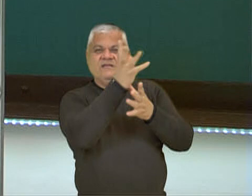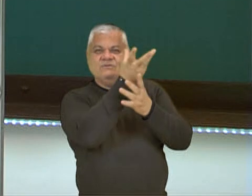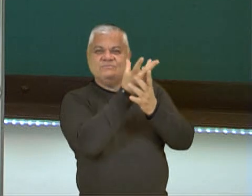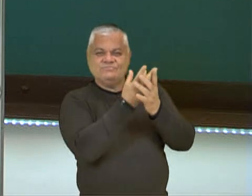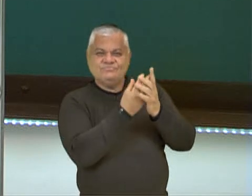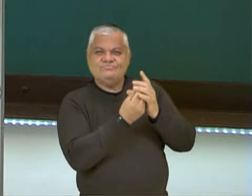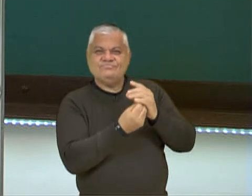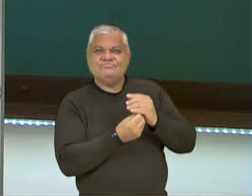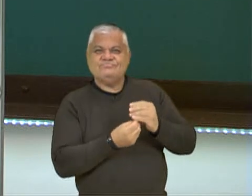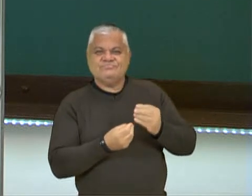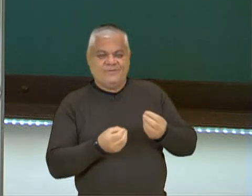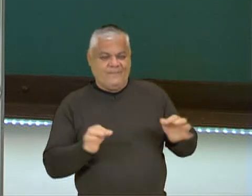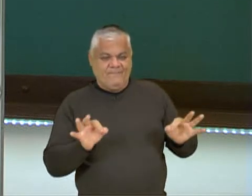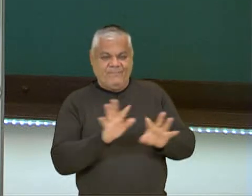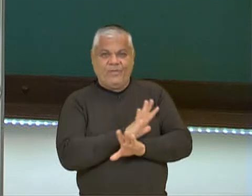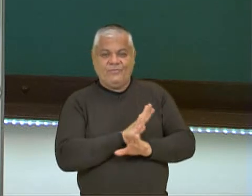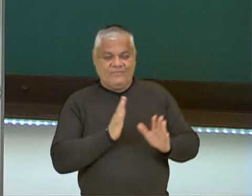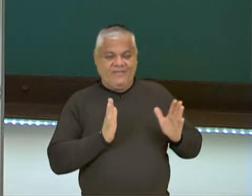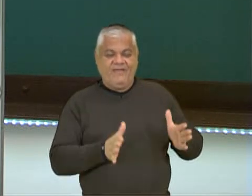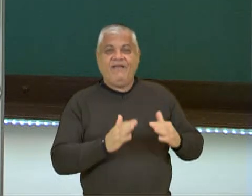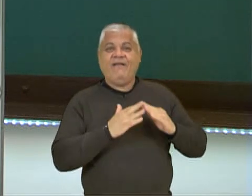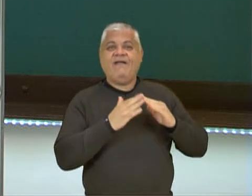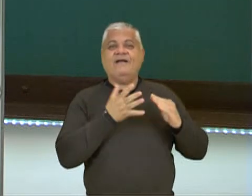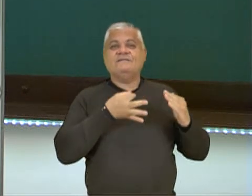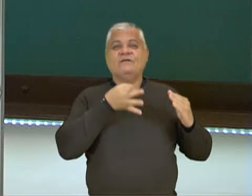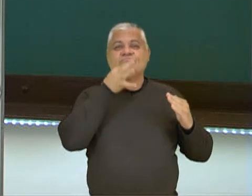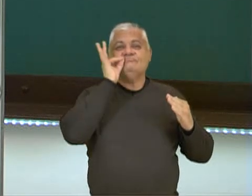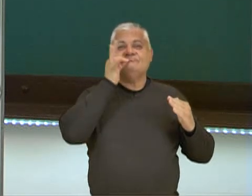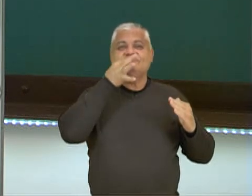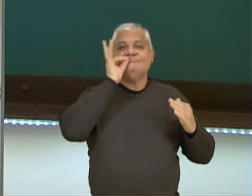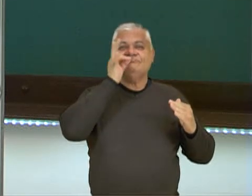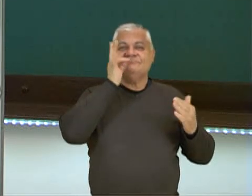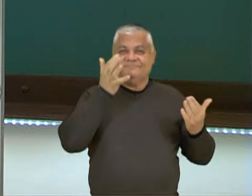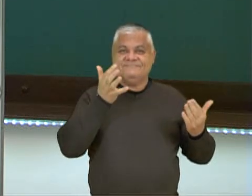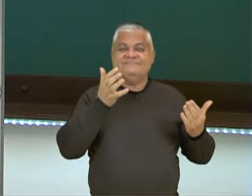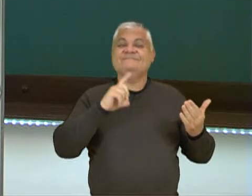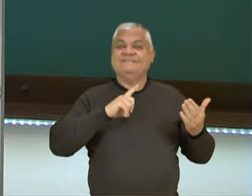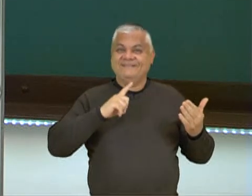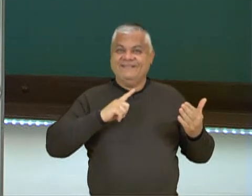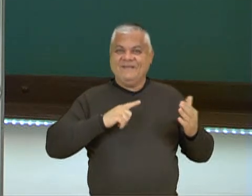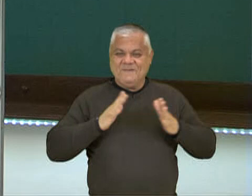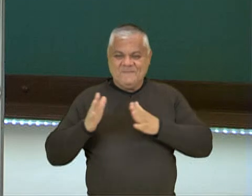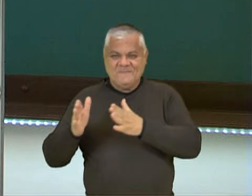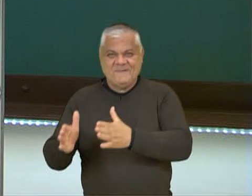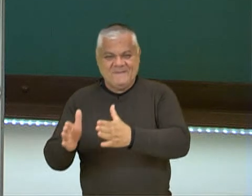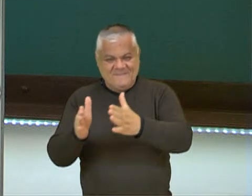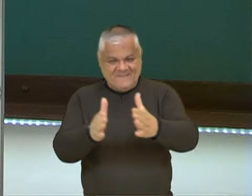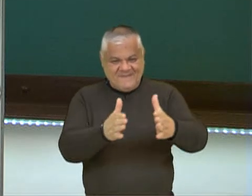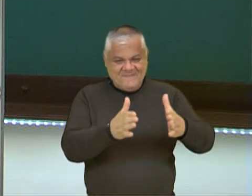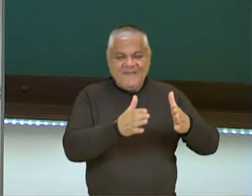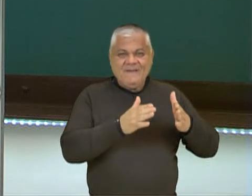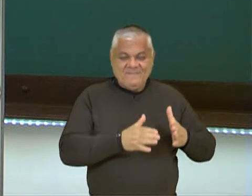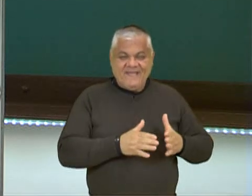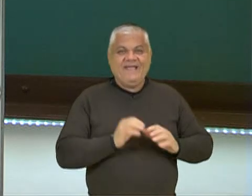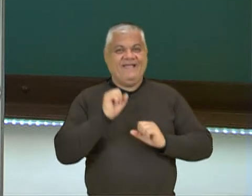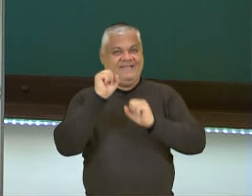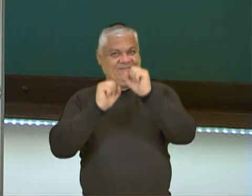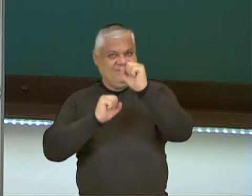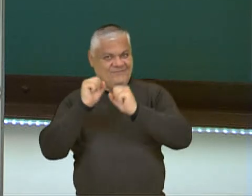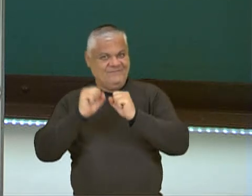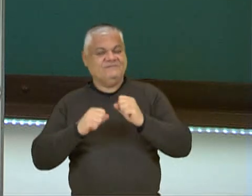relação, desde a produção até chegar na nossa mesa, envolvendo as atividades da agroindústria, né?